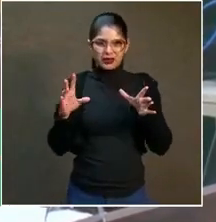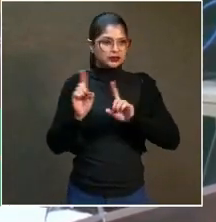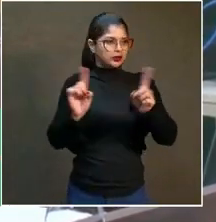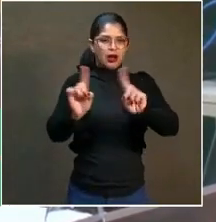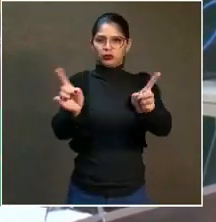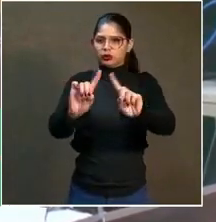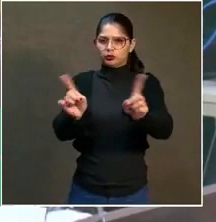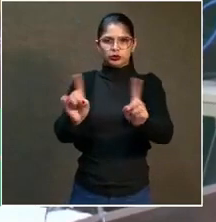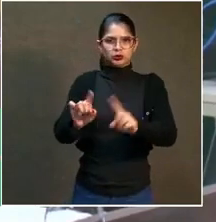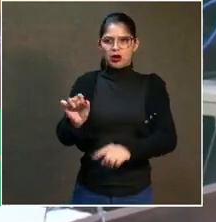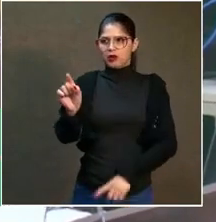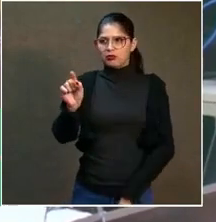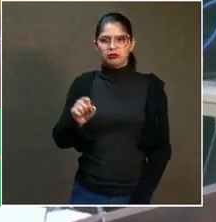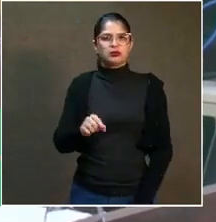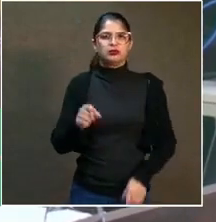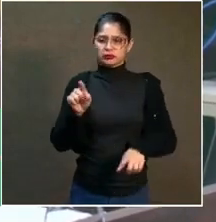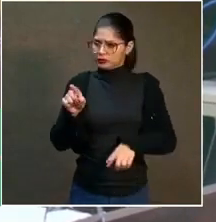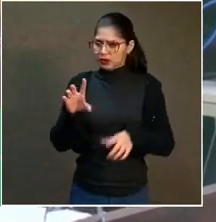Não, vocês não vão absolver.